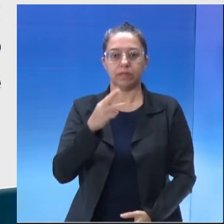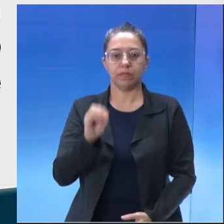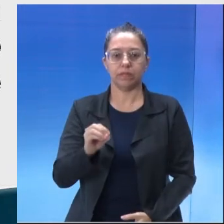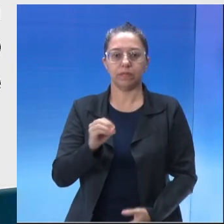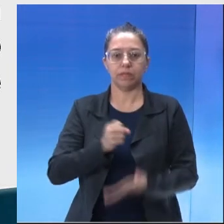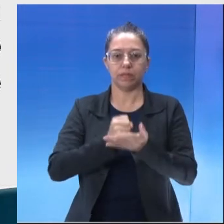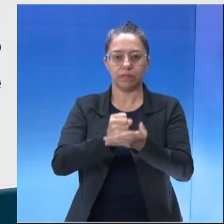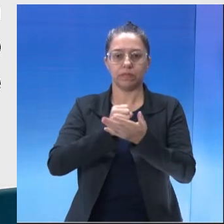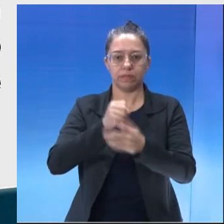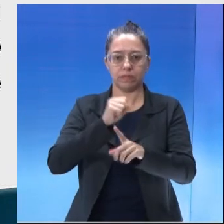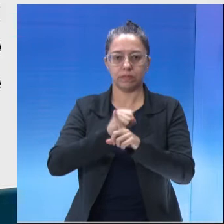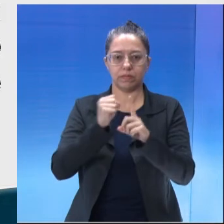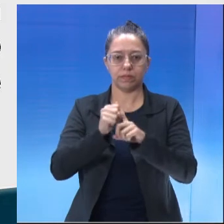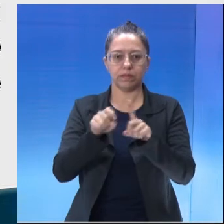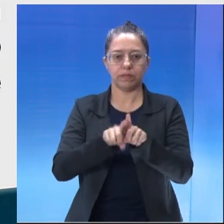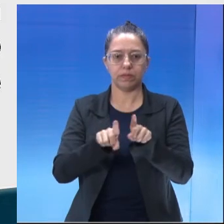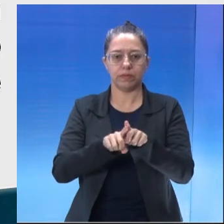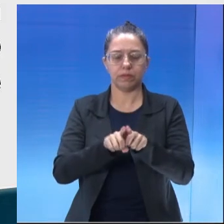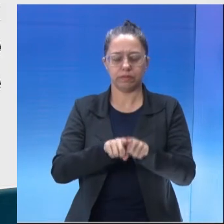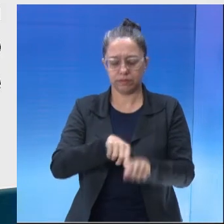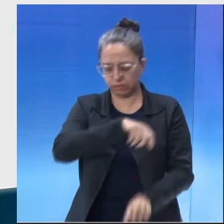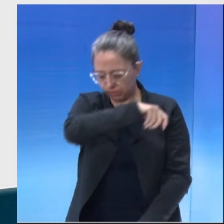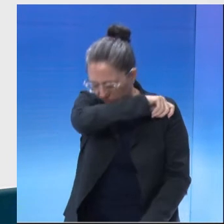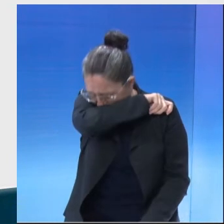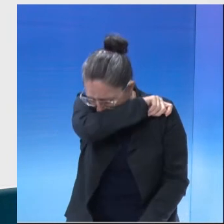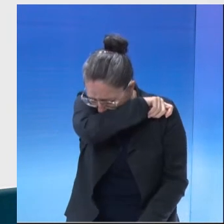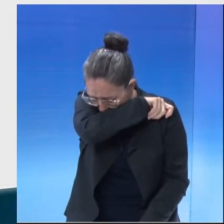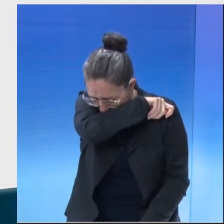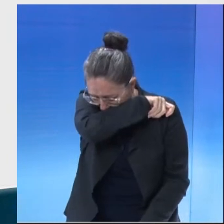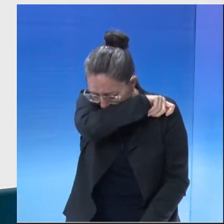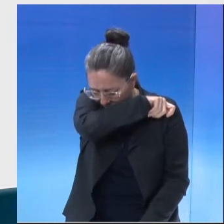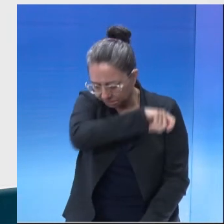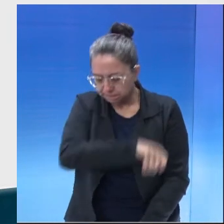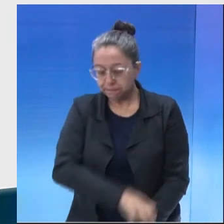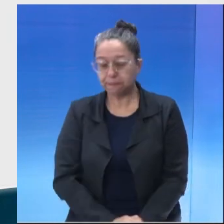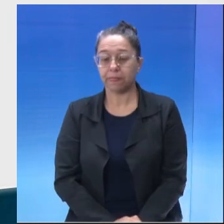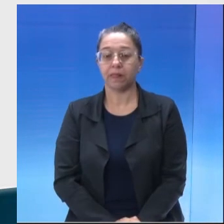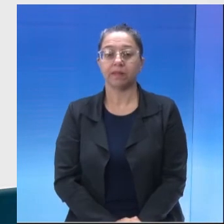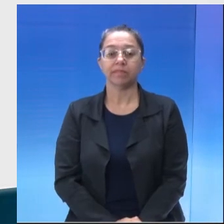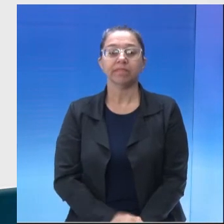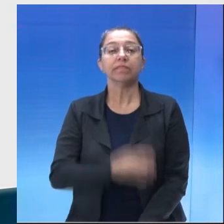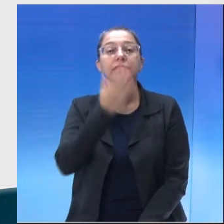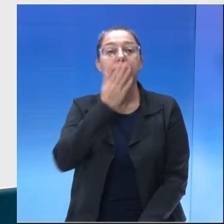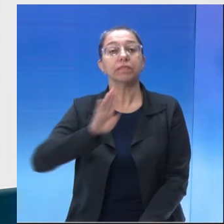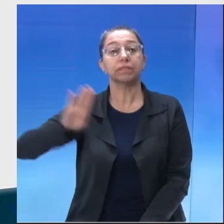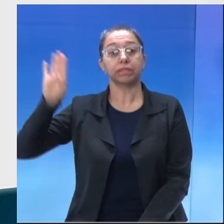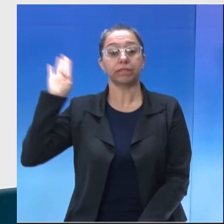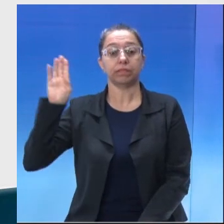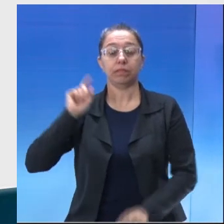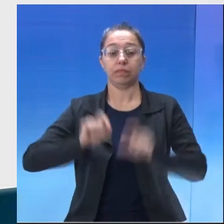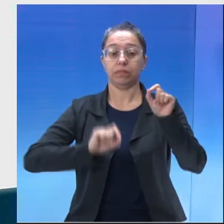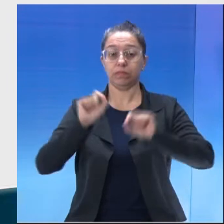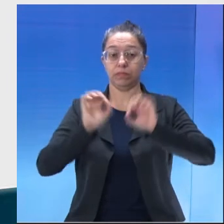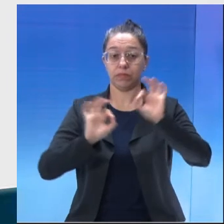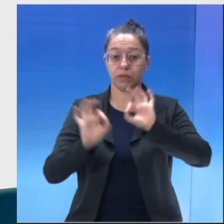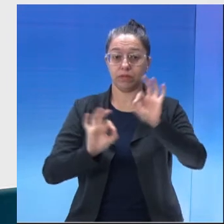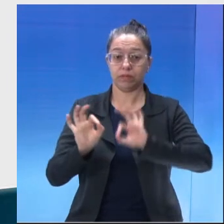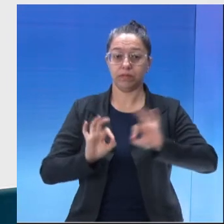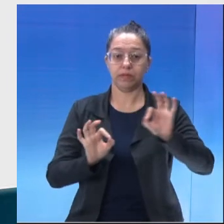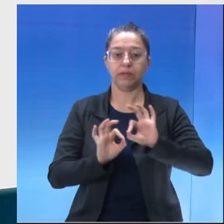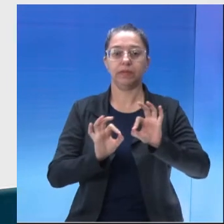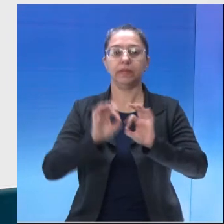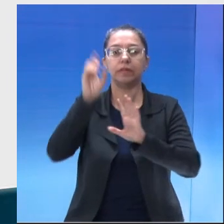Sustentável promete não deixar ninguém para trás. E os direitos humanos devem ser o alicerce para